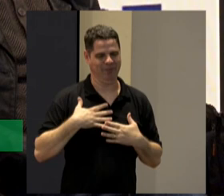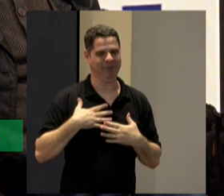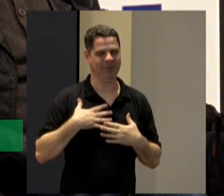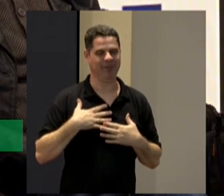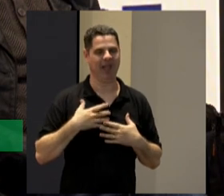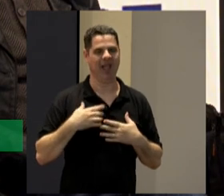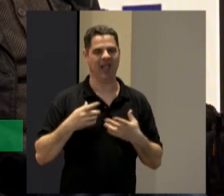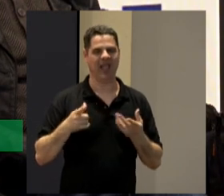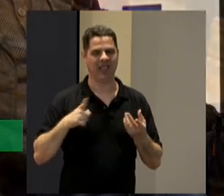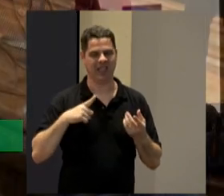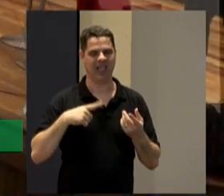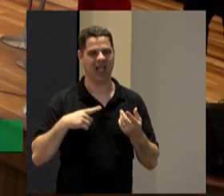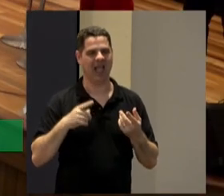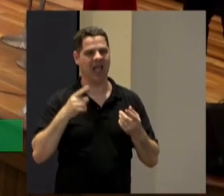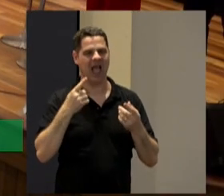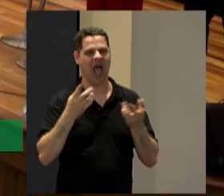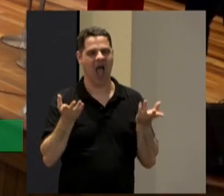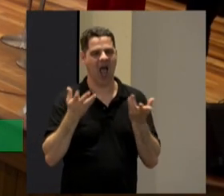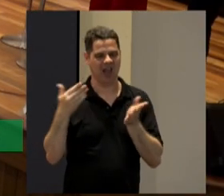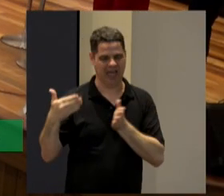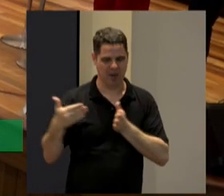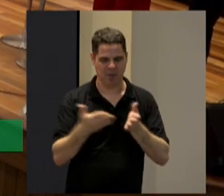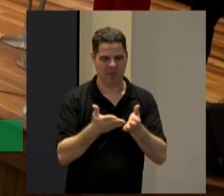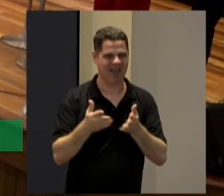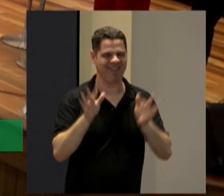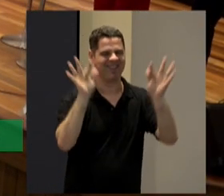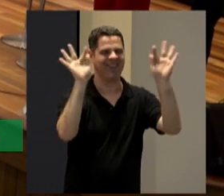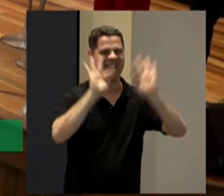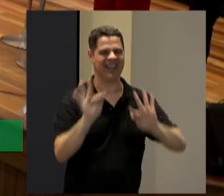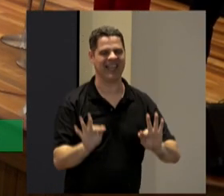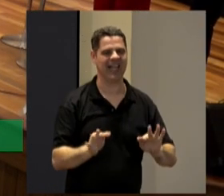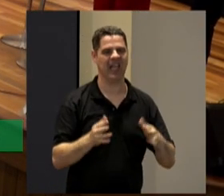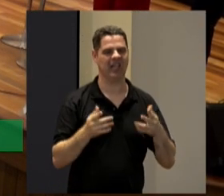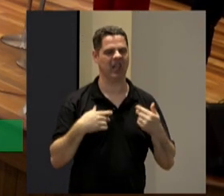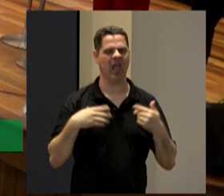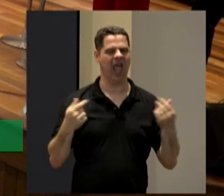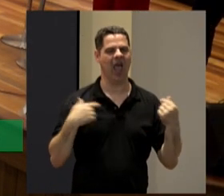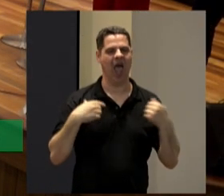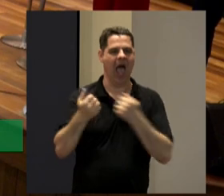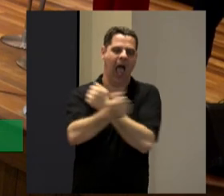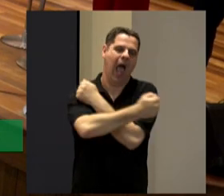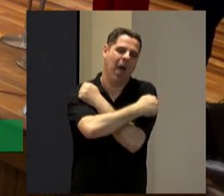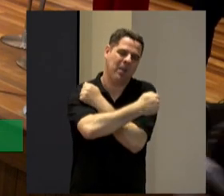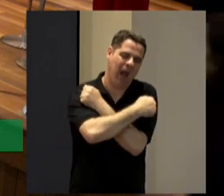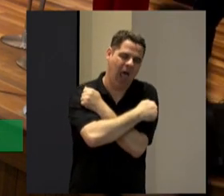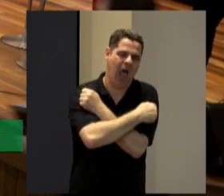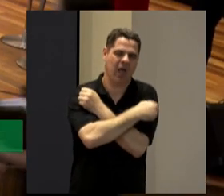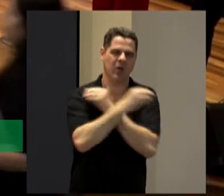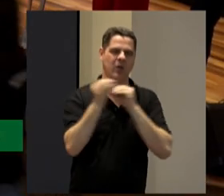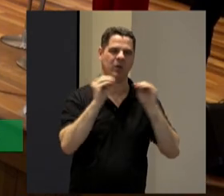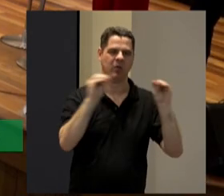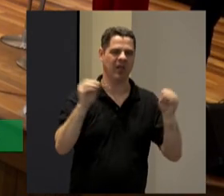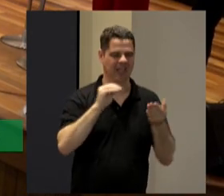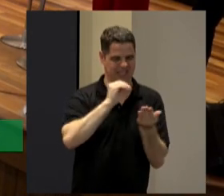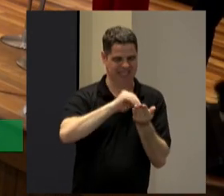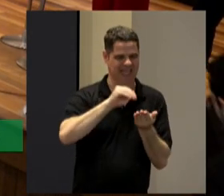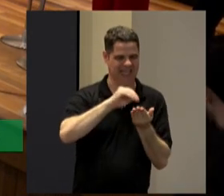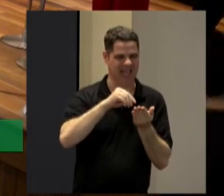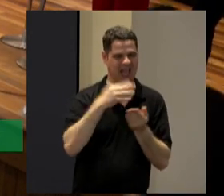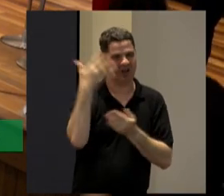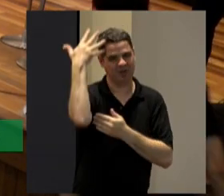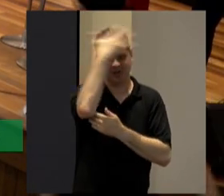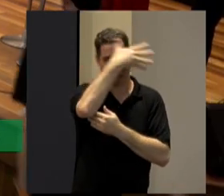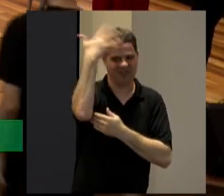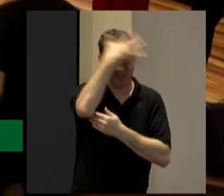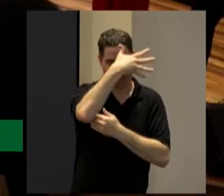dos dias mais felizes dessa trajetória. Eu trago comigo um abraço e um beijo muito apertado do nosso secretário, o